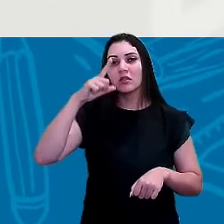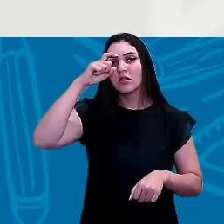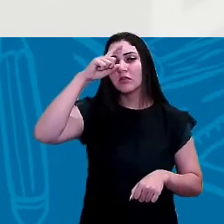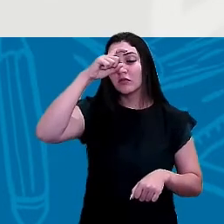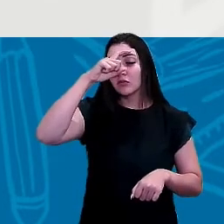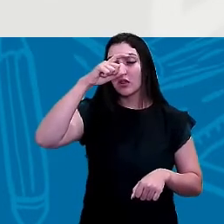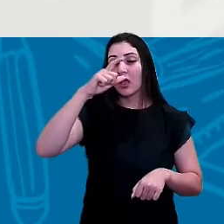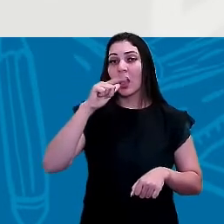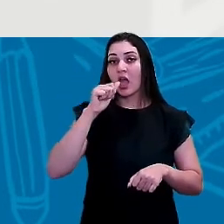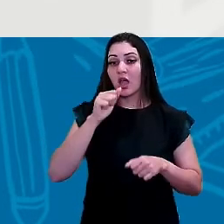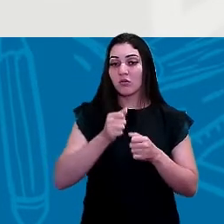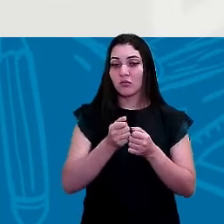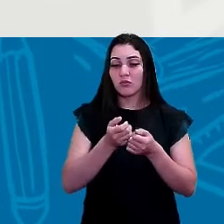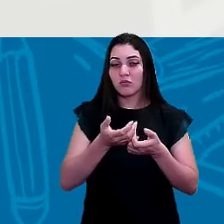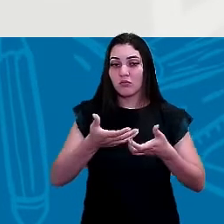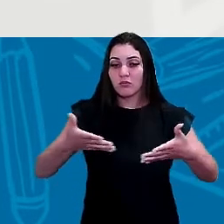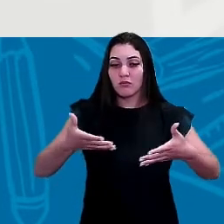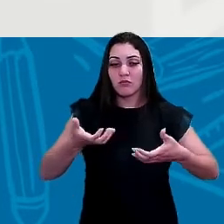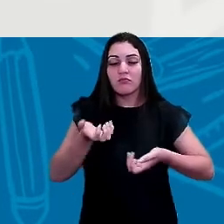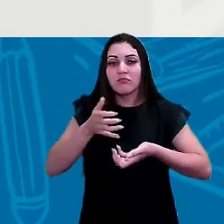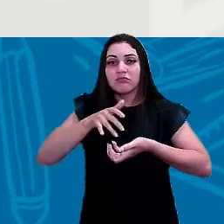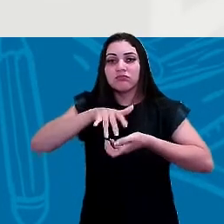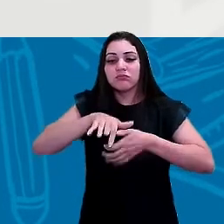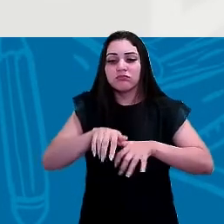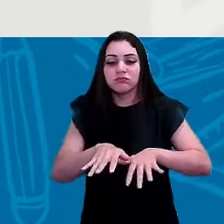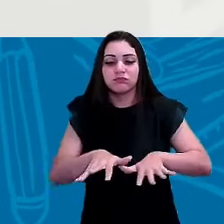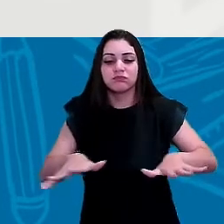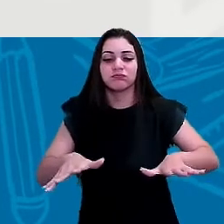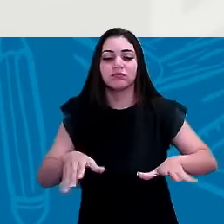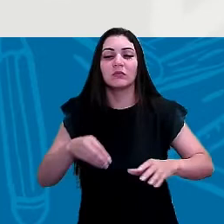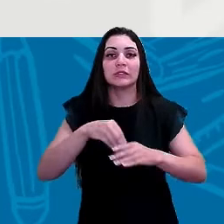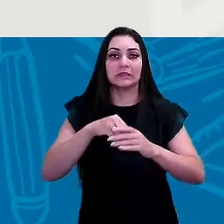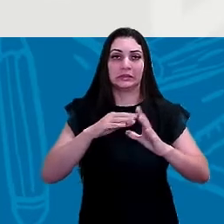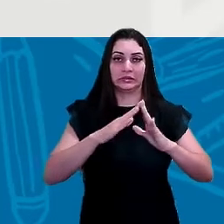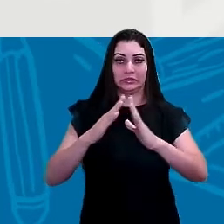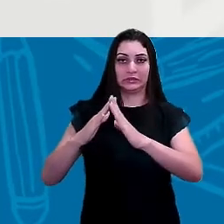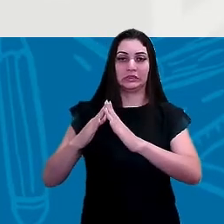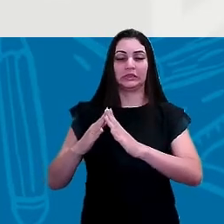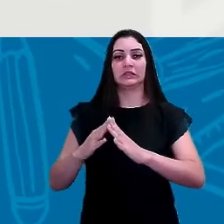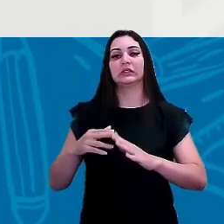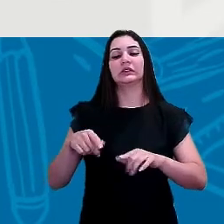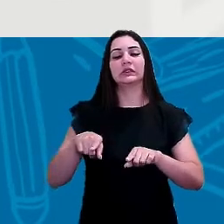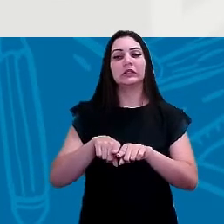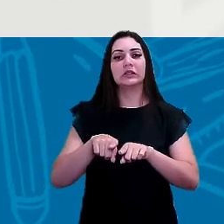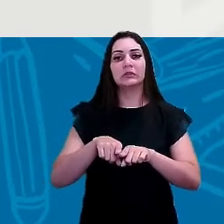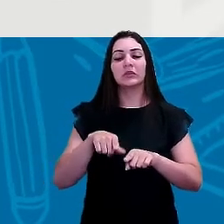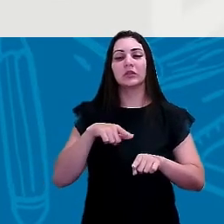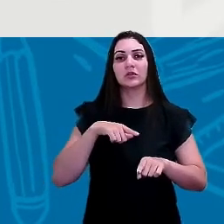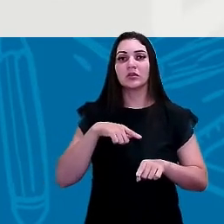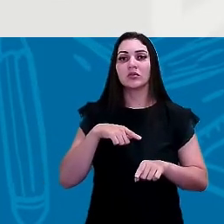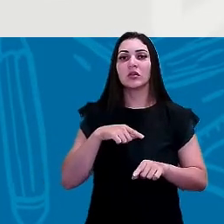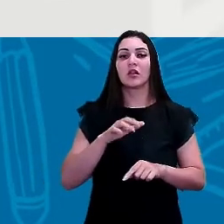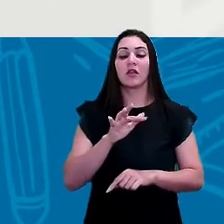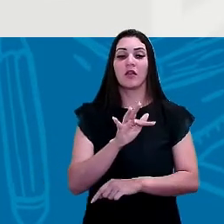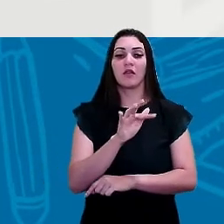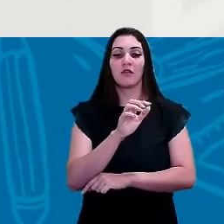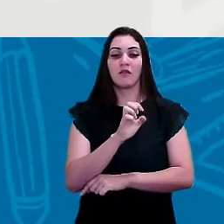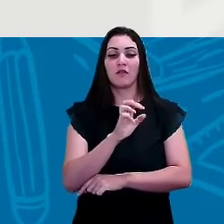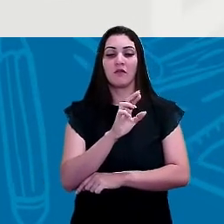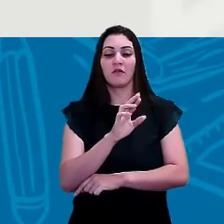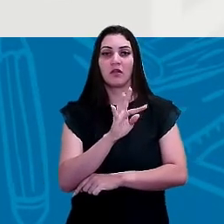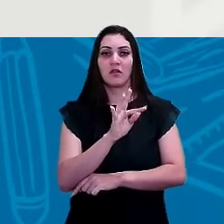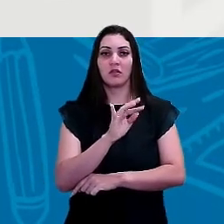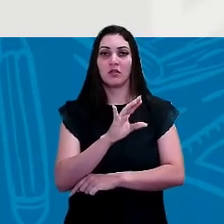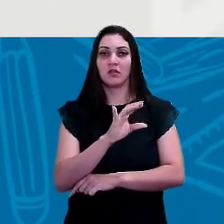causa enchentes, né? E também a questão da utilização de fertilizantes, de pesticidas e herbicidas,